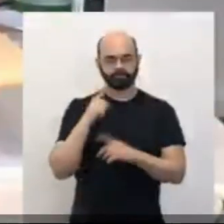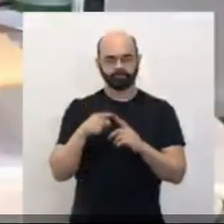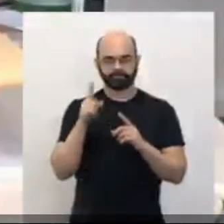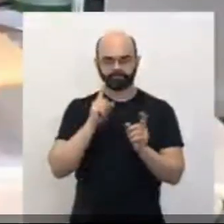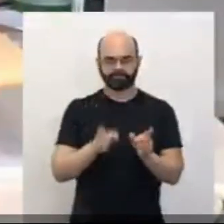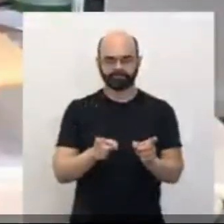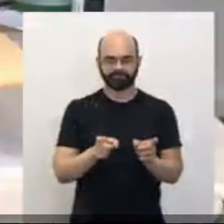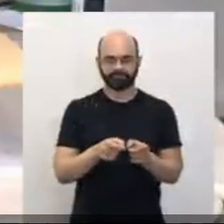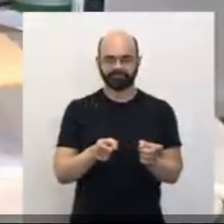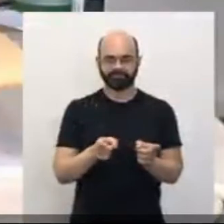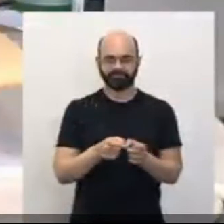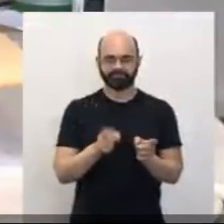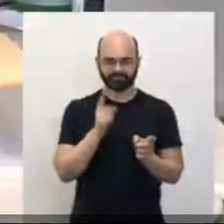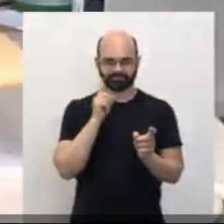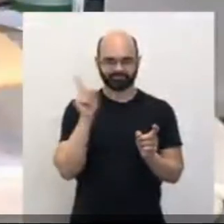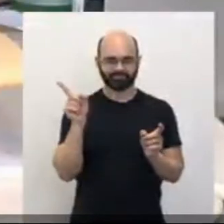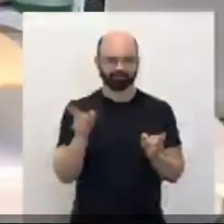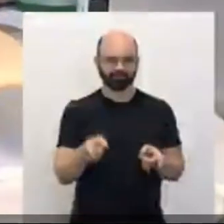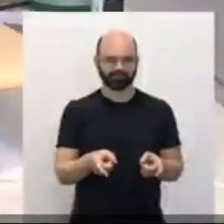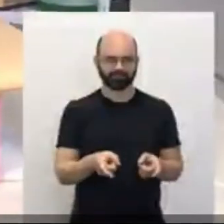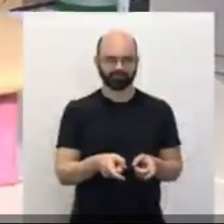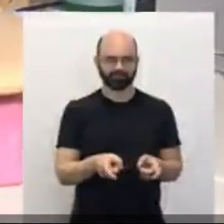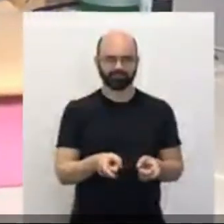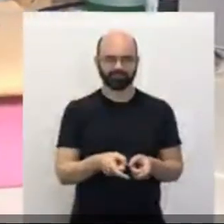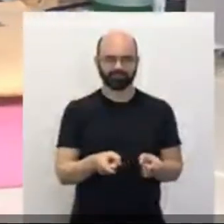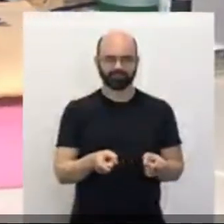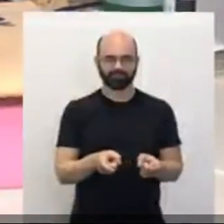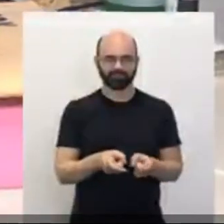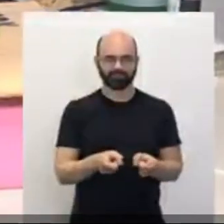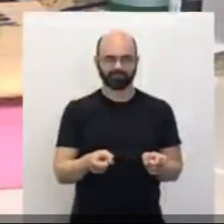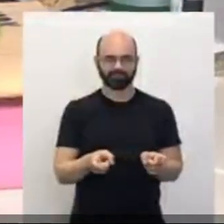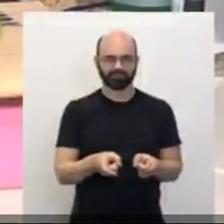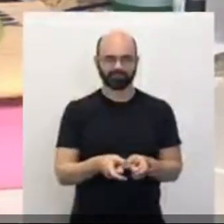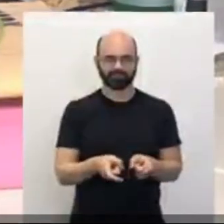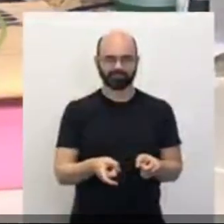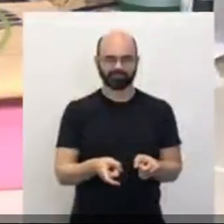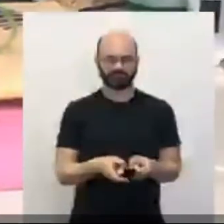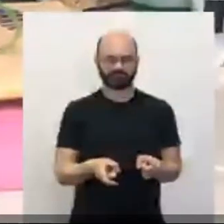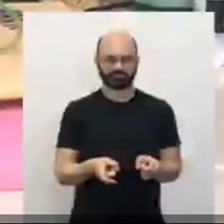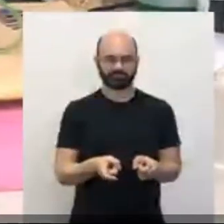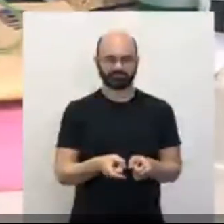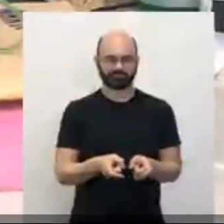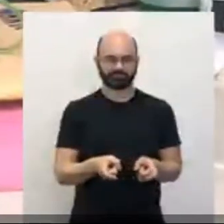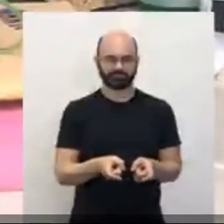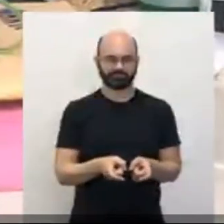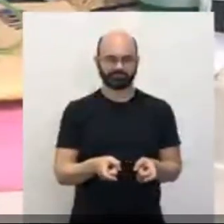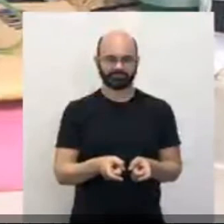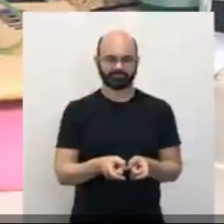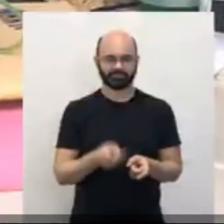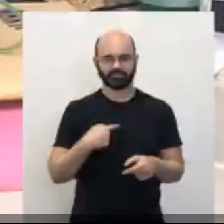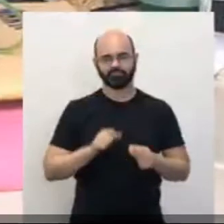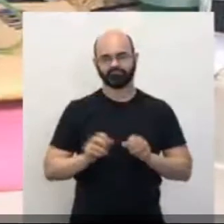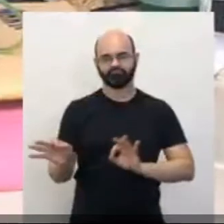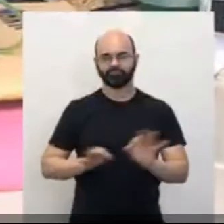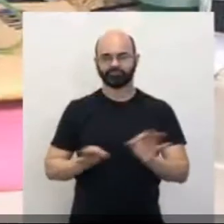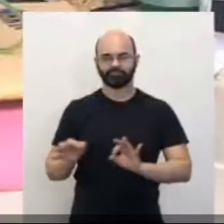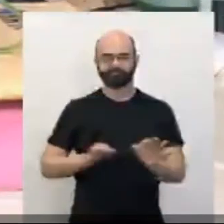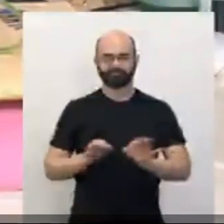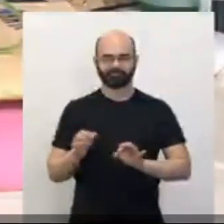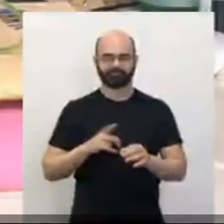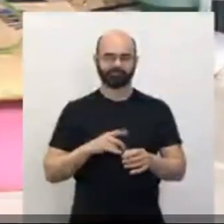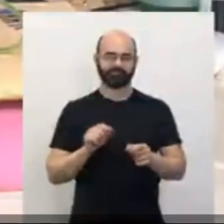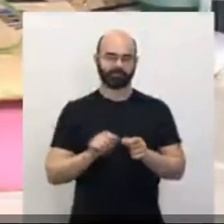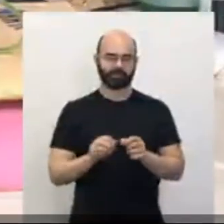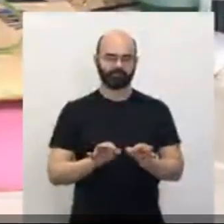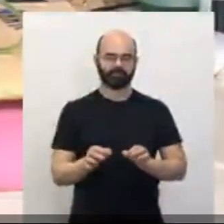ó. Então eu tenho uma pinça, né? Ele tem esse movimento aqui de pinça, que foi o que eu construí aqui, que eu construí,